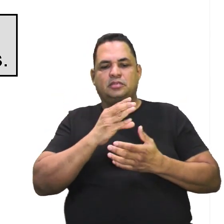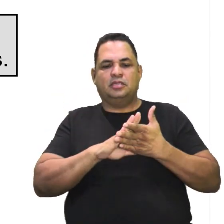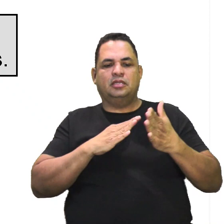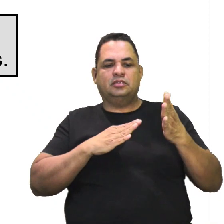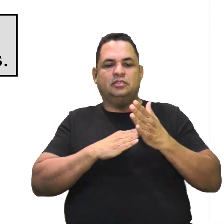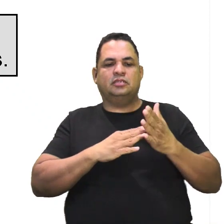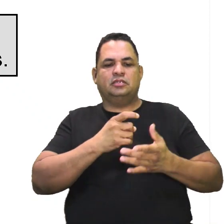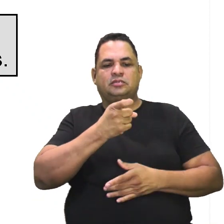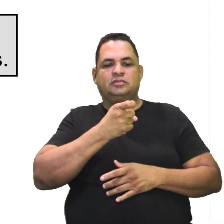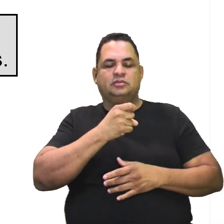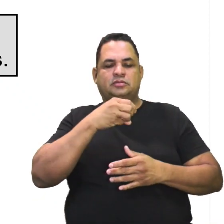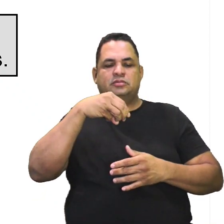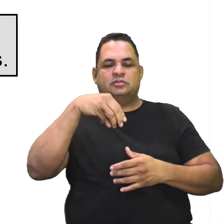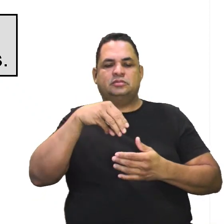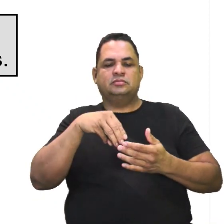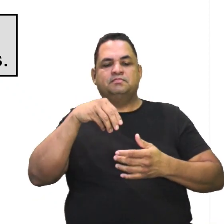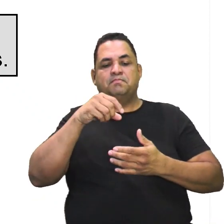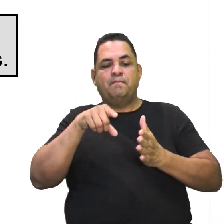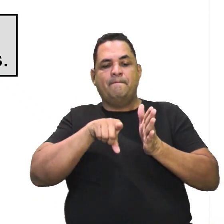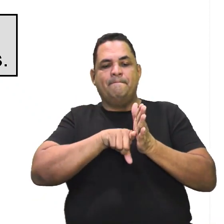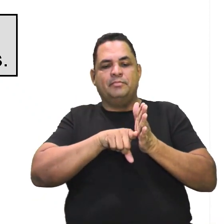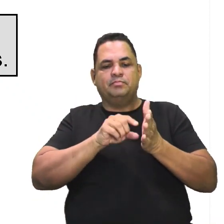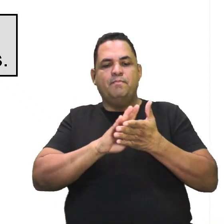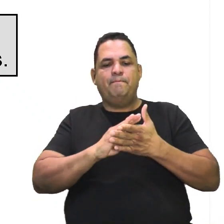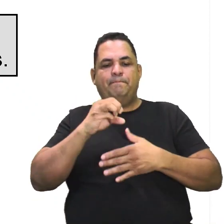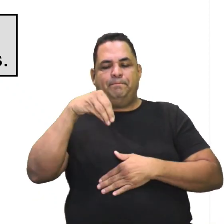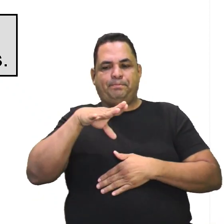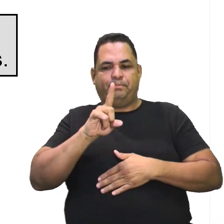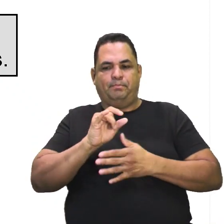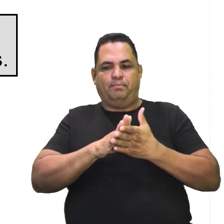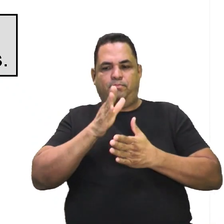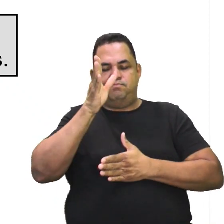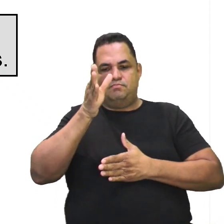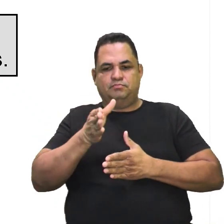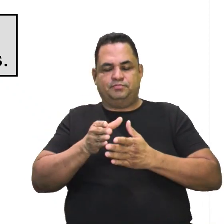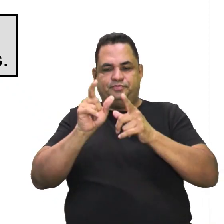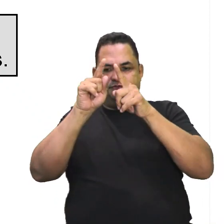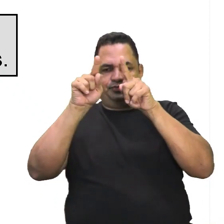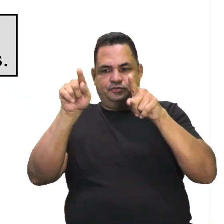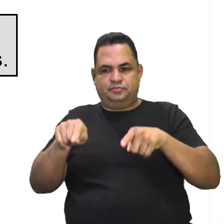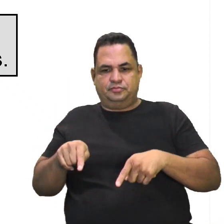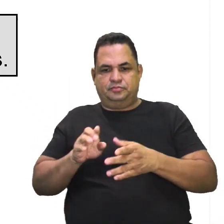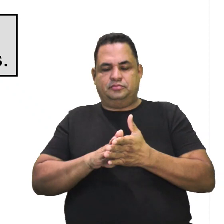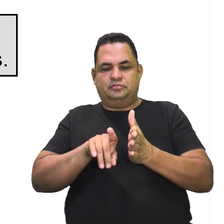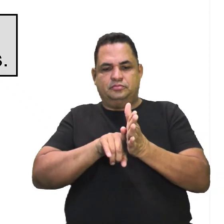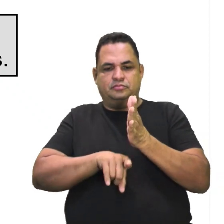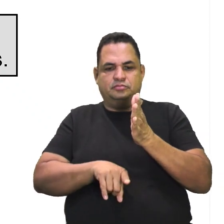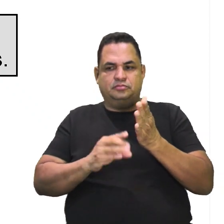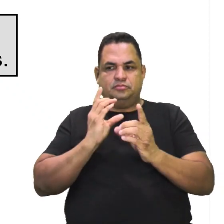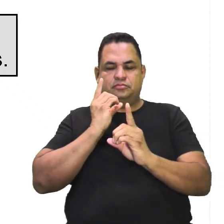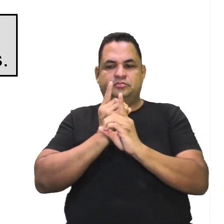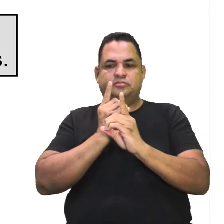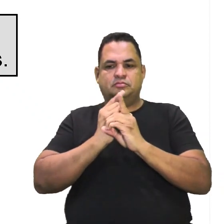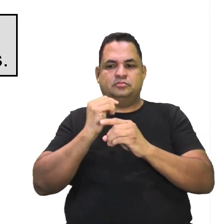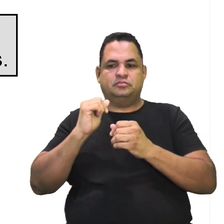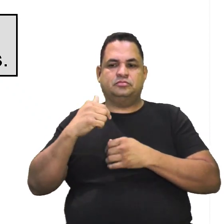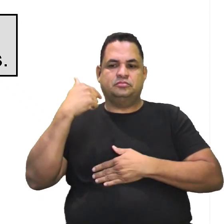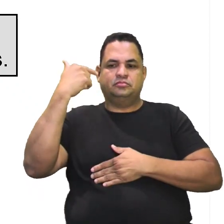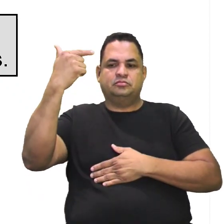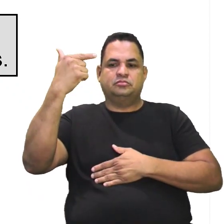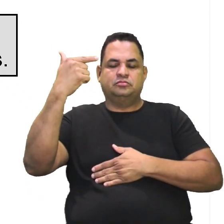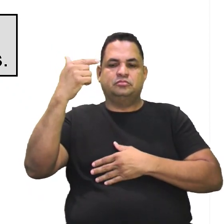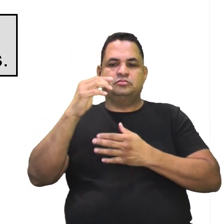o xn menos a média. Depois, na coluna do lado, você coloca essa subtração que você encontrou ao